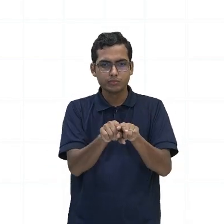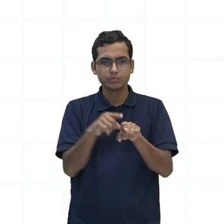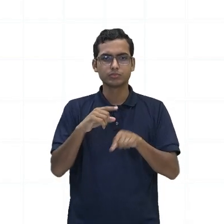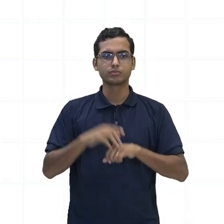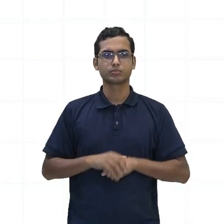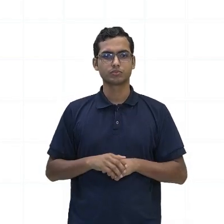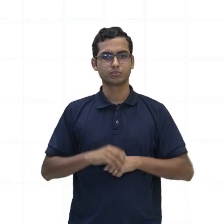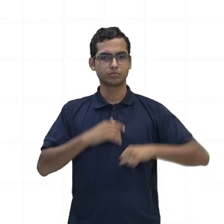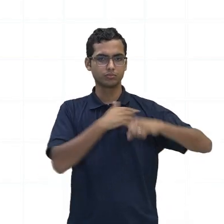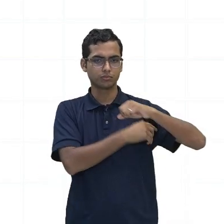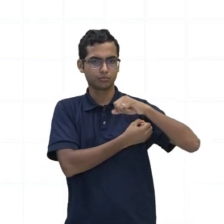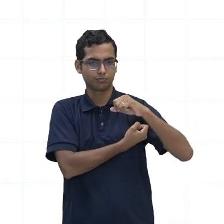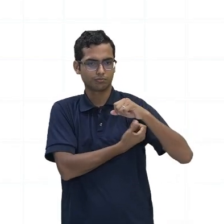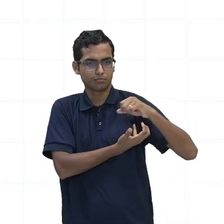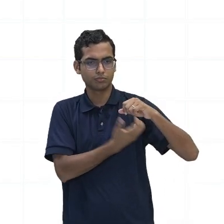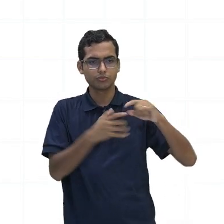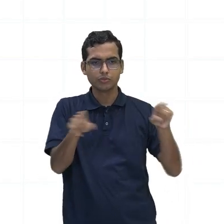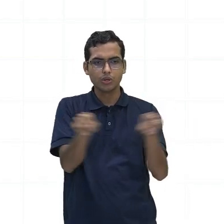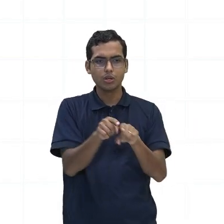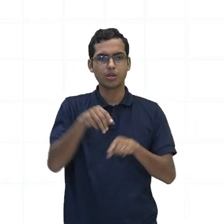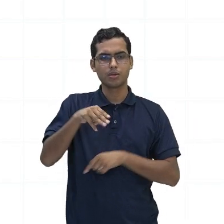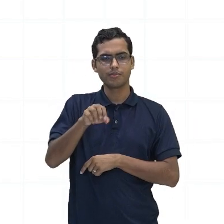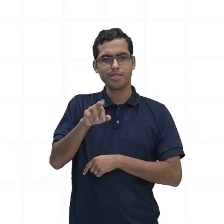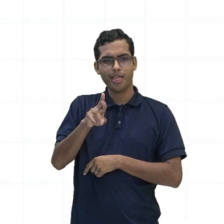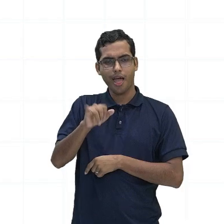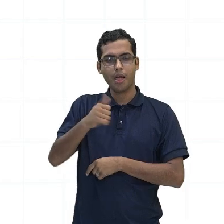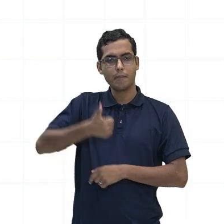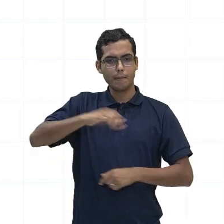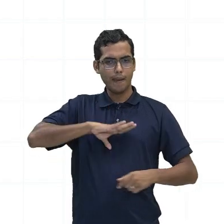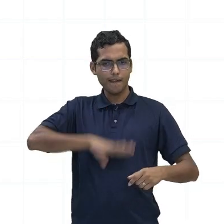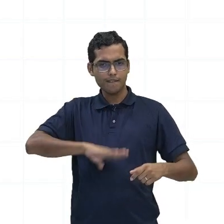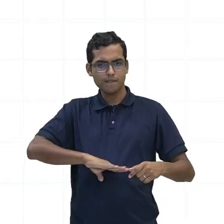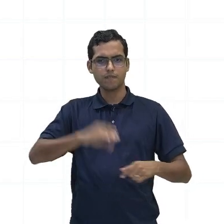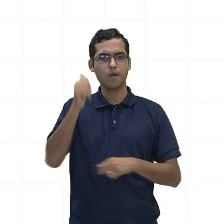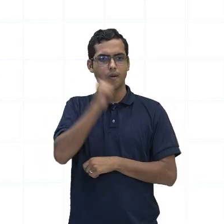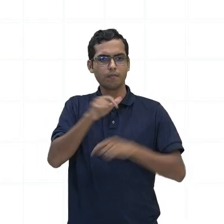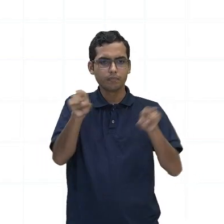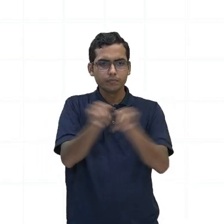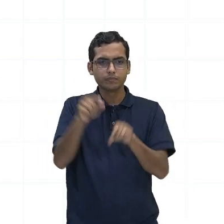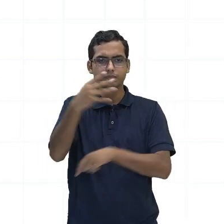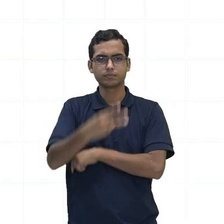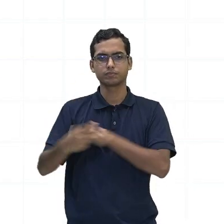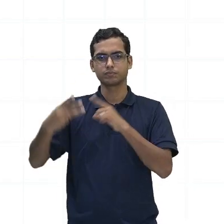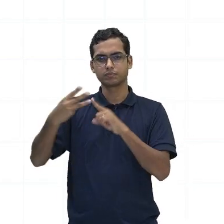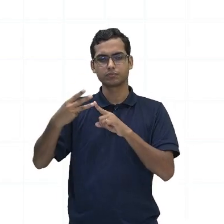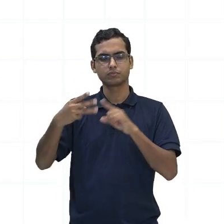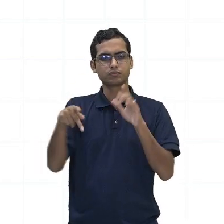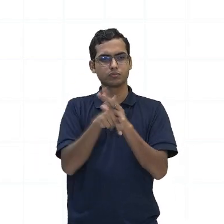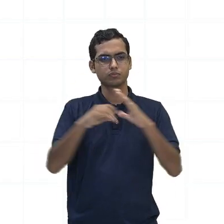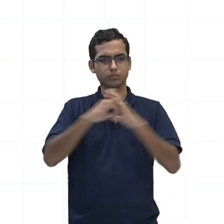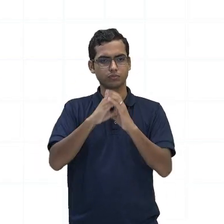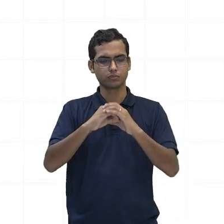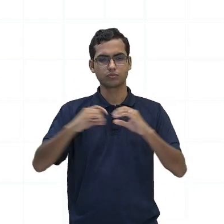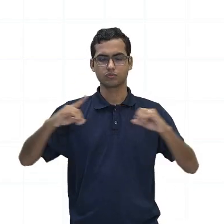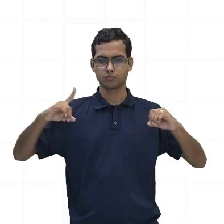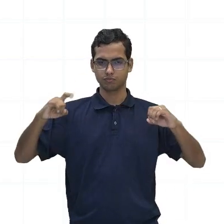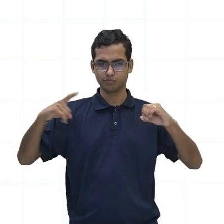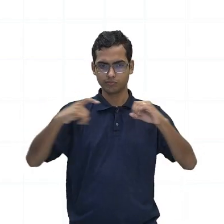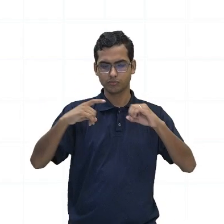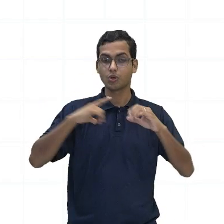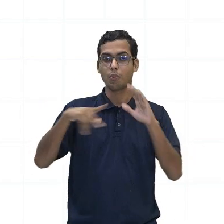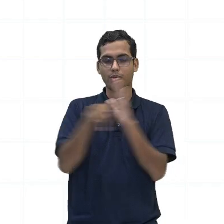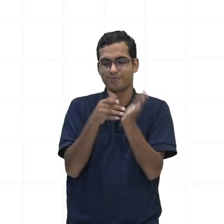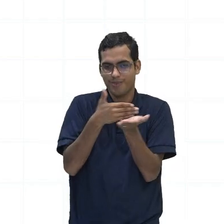menina, ovulação, alargamento dos quadris, aparecimento de acne, desenvolvimento físico completo,